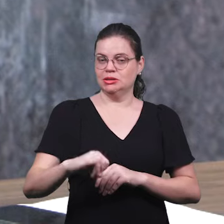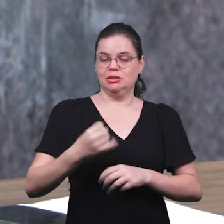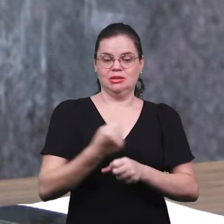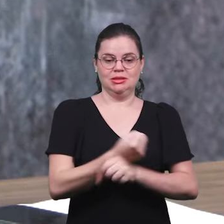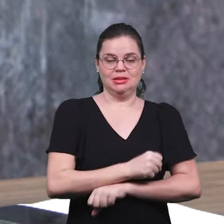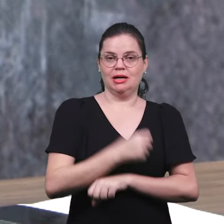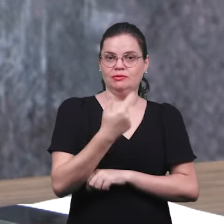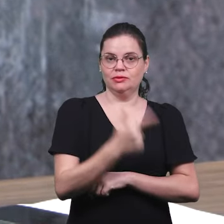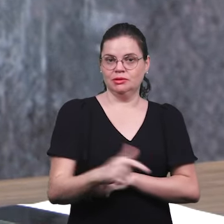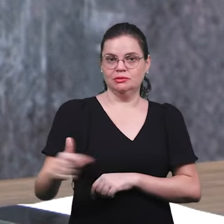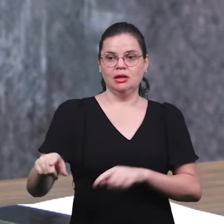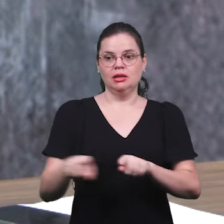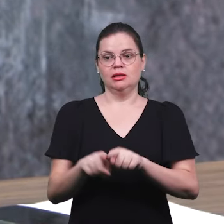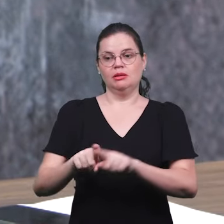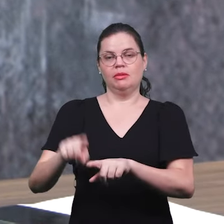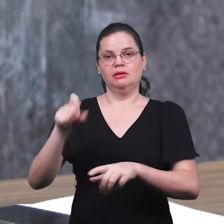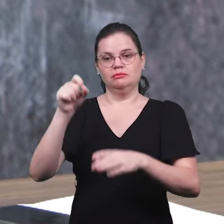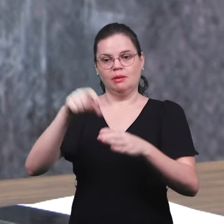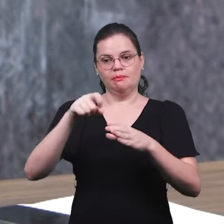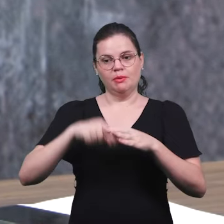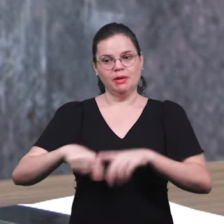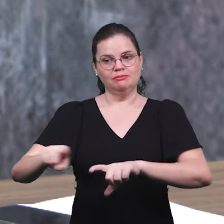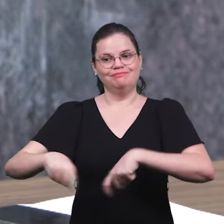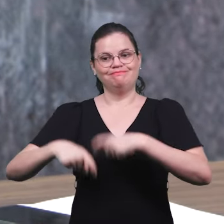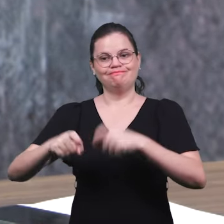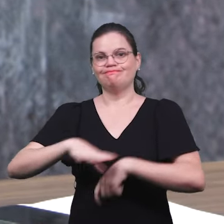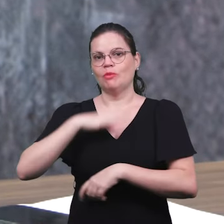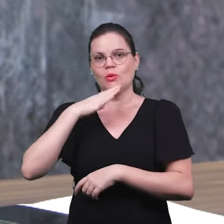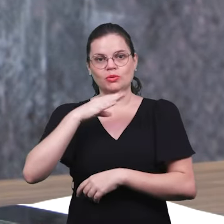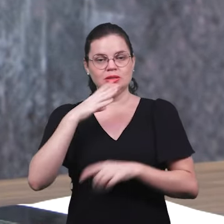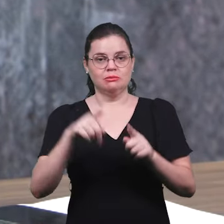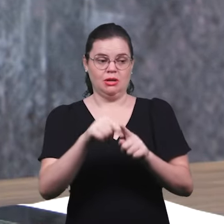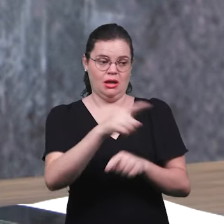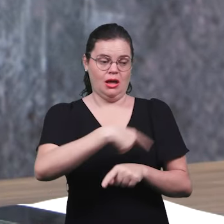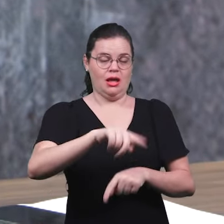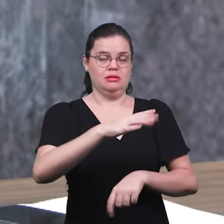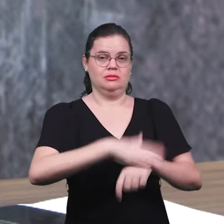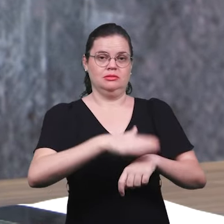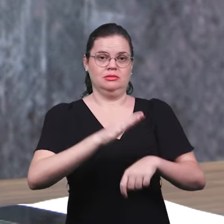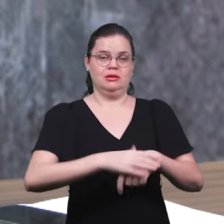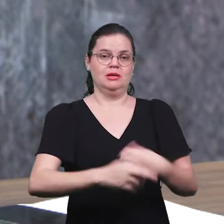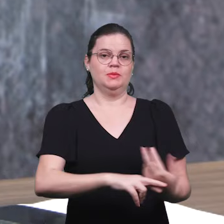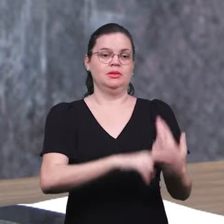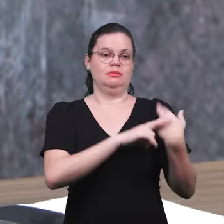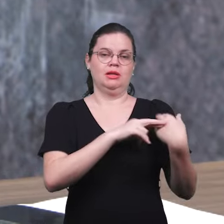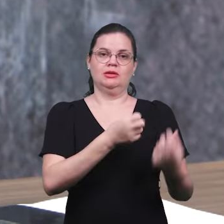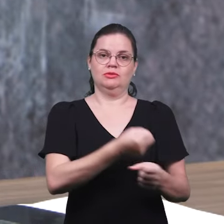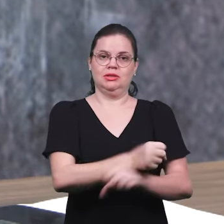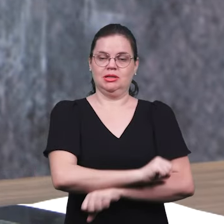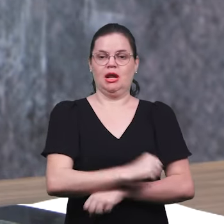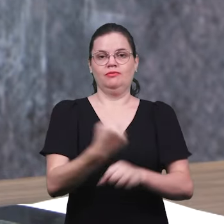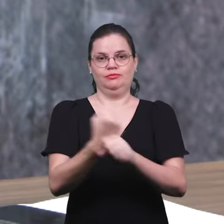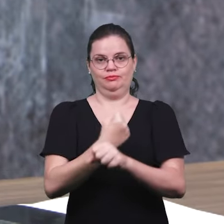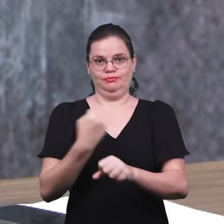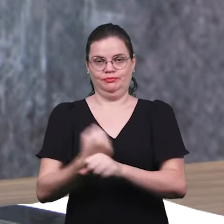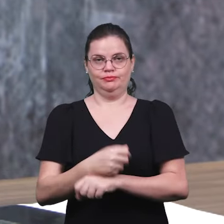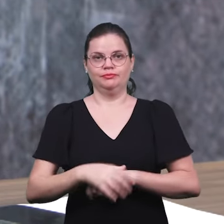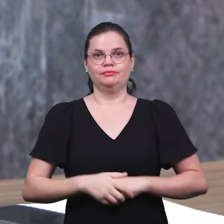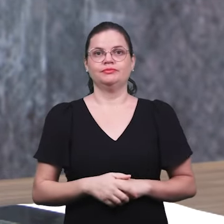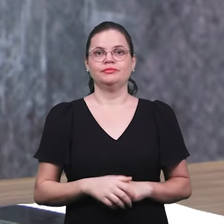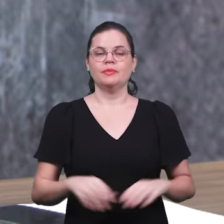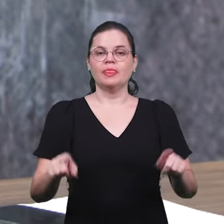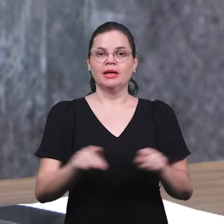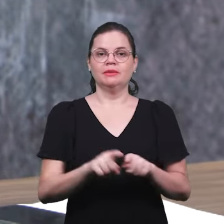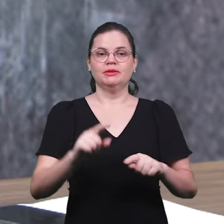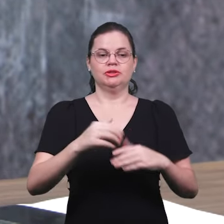muito importante também para a crise de Roma. Somado a isso, começa a haver uma pressão dos povos que viviam fora das